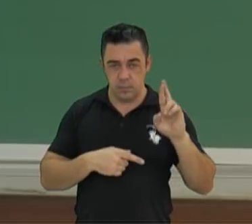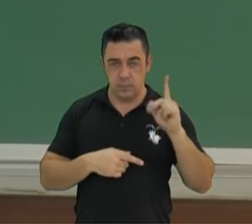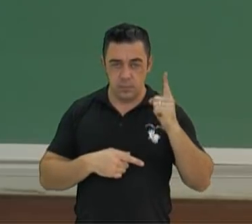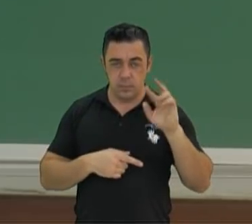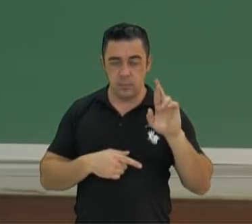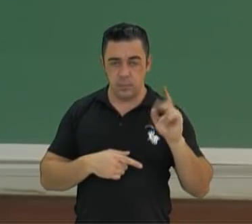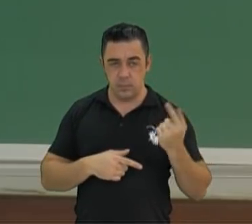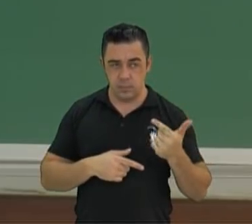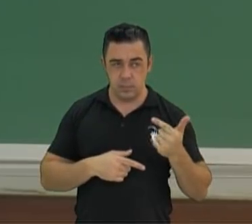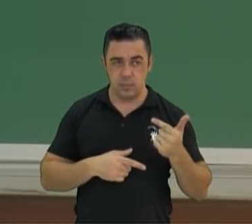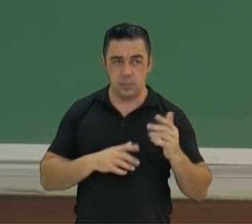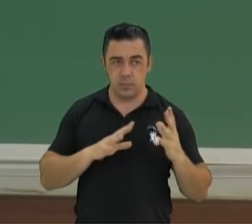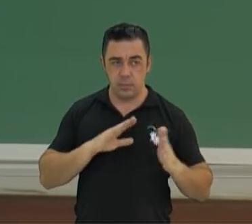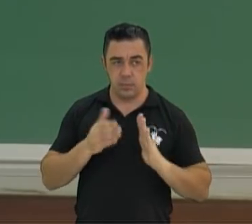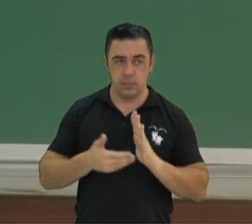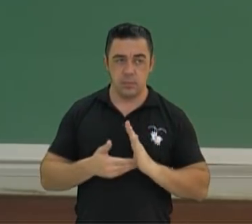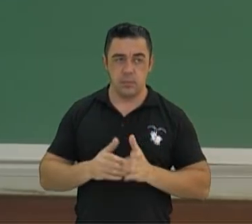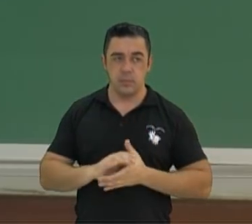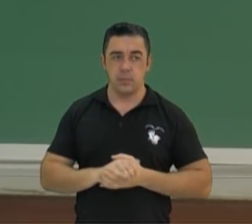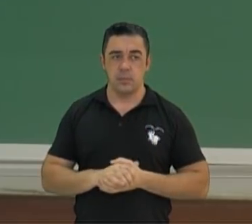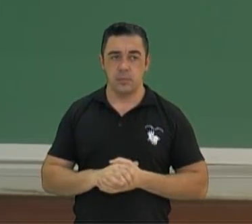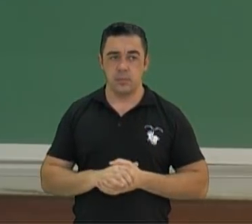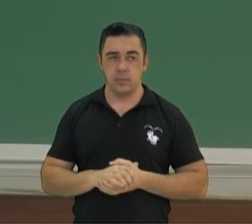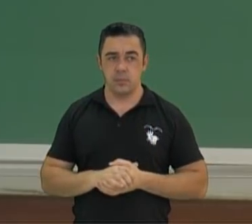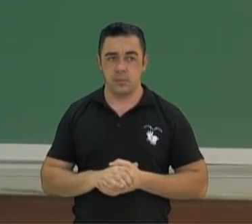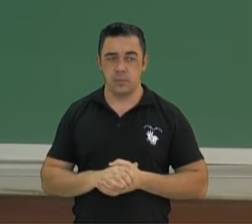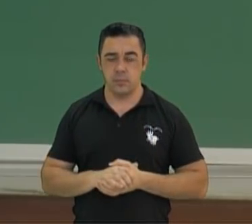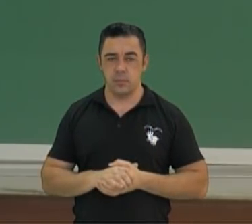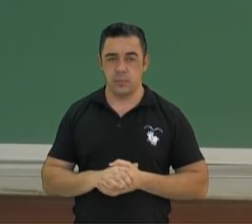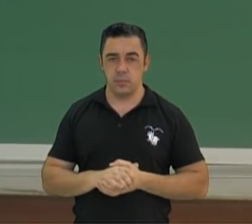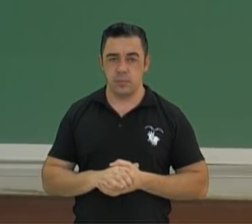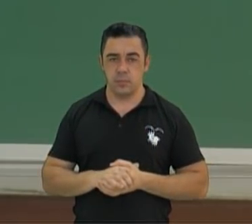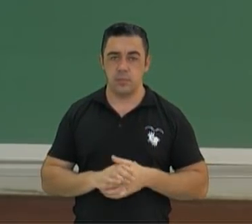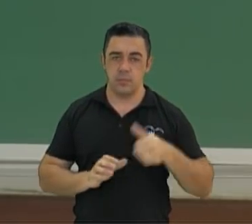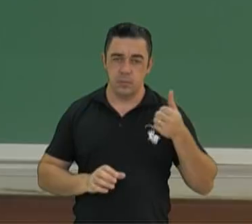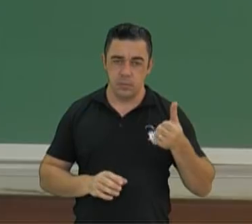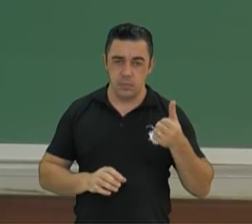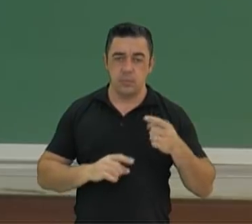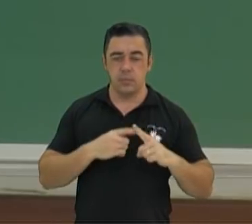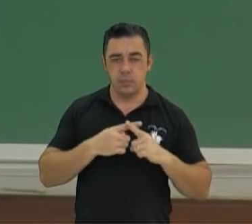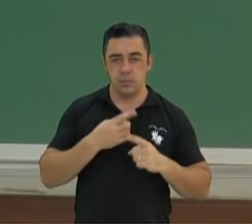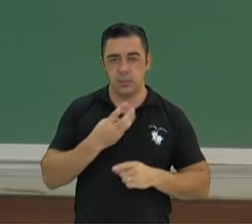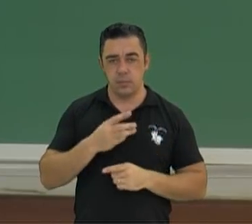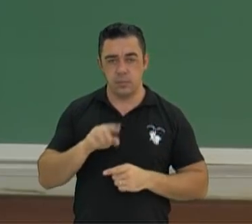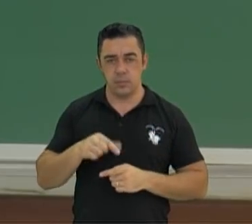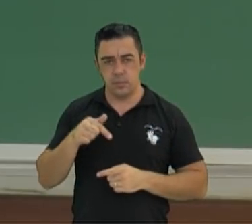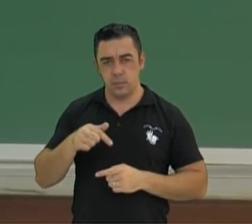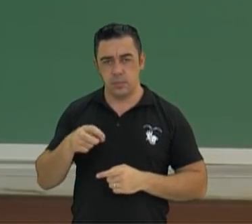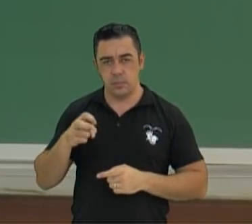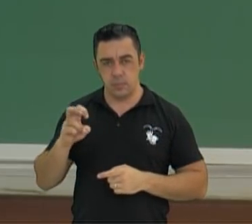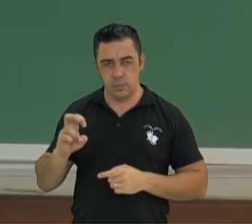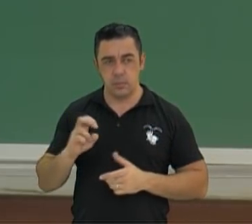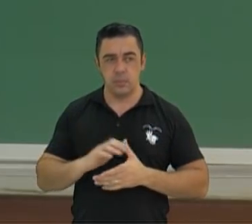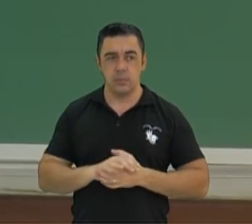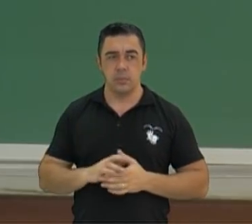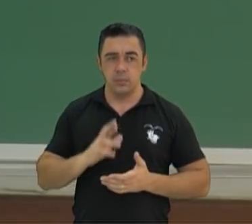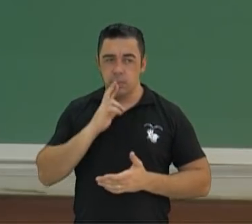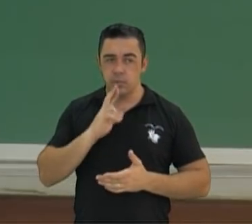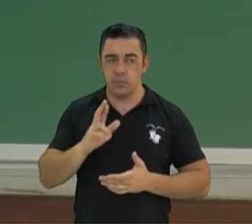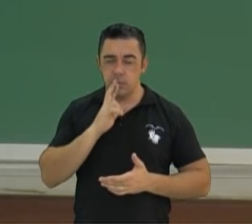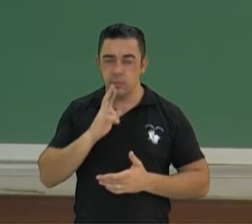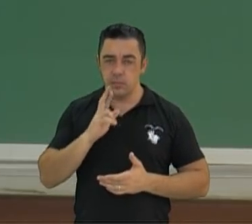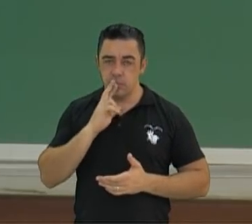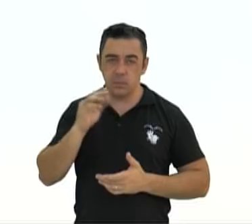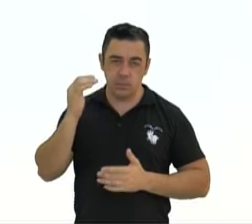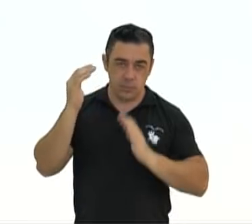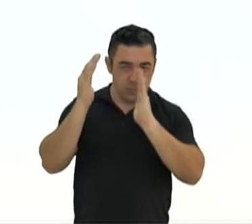2 vai ser o volume total. Ou seja, 6 mais 3,75. Fazendo essa continha, ó, tem